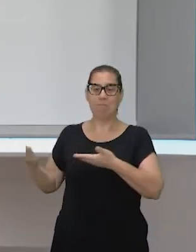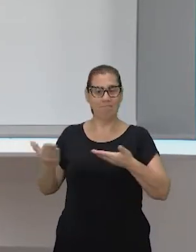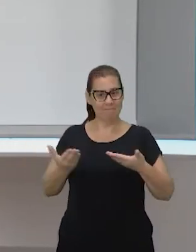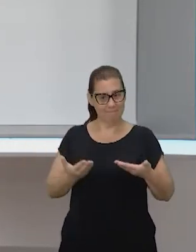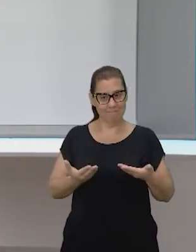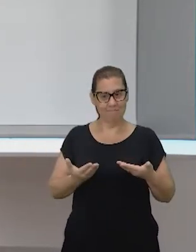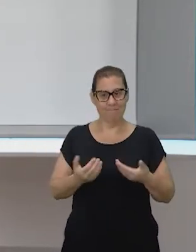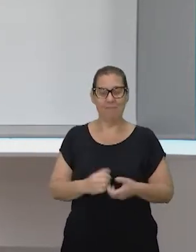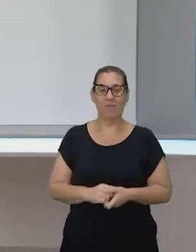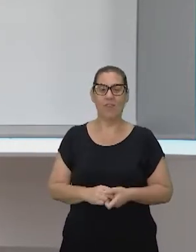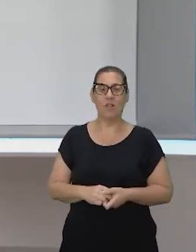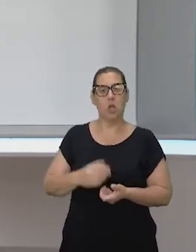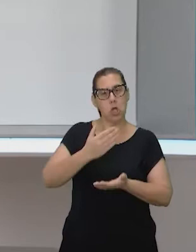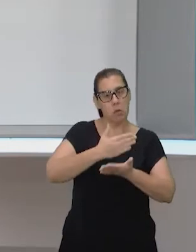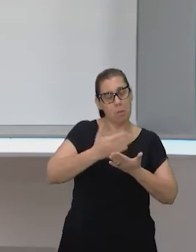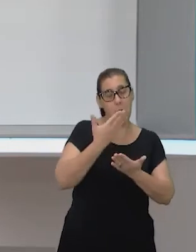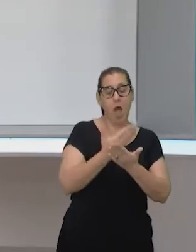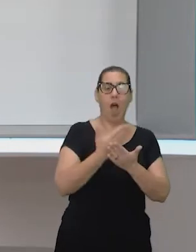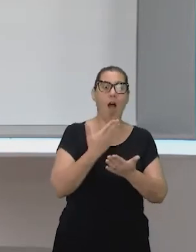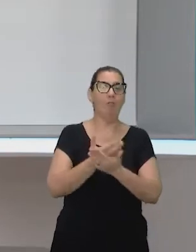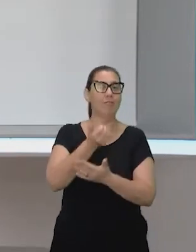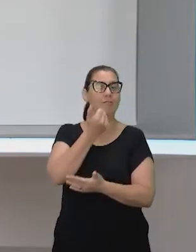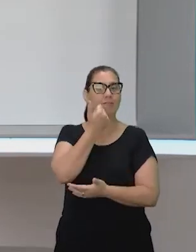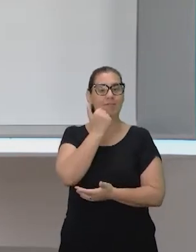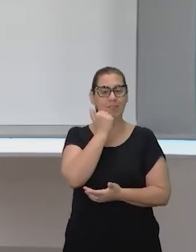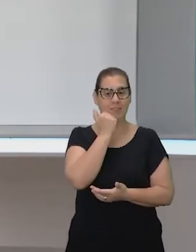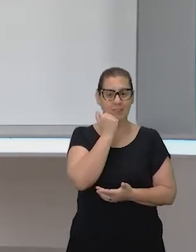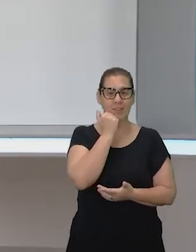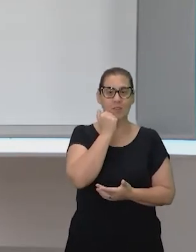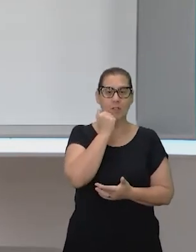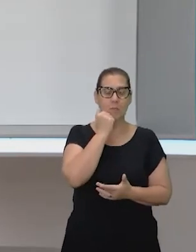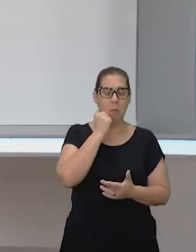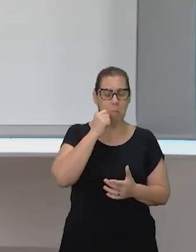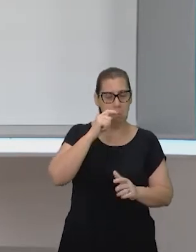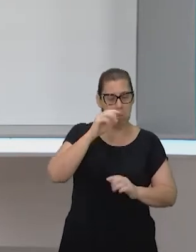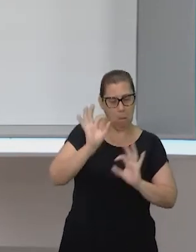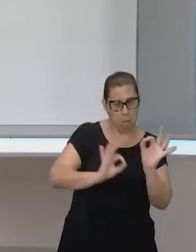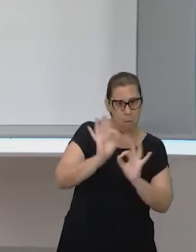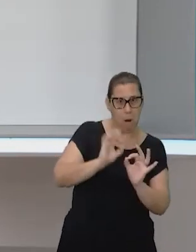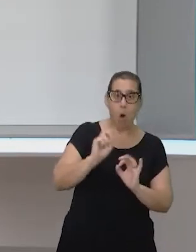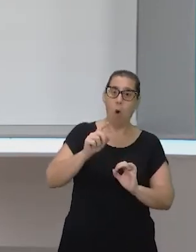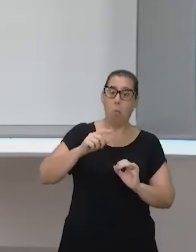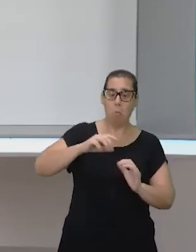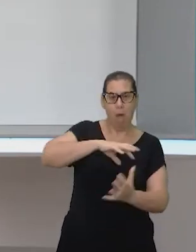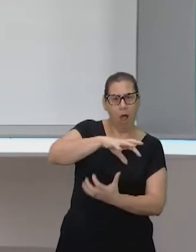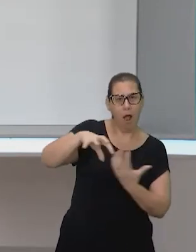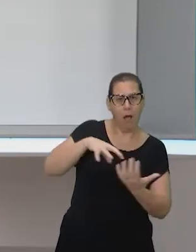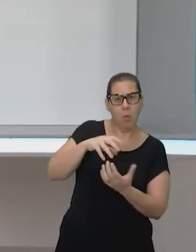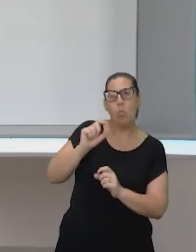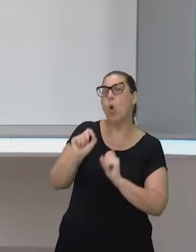aí. Estamos começando com mais uma aula de ciências, ordem ou desordem.